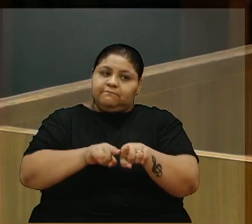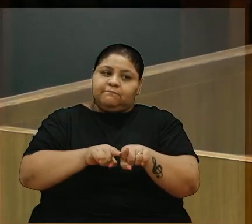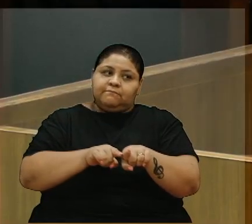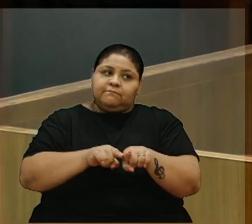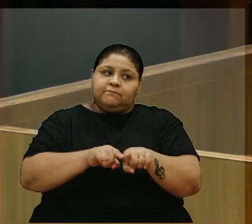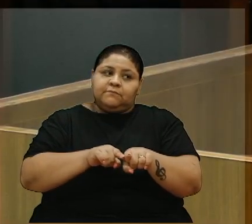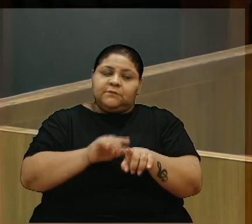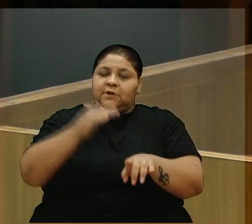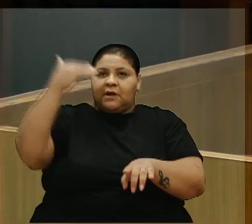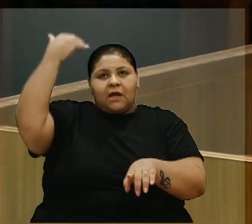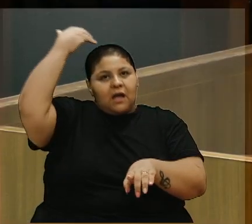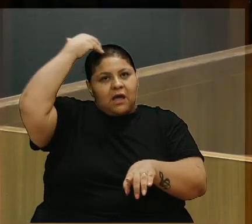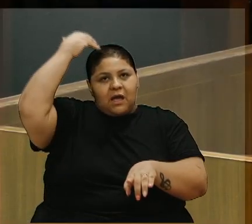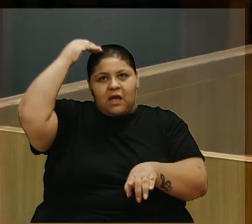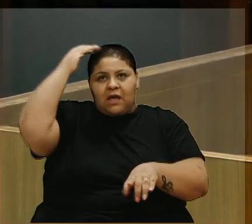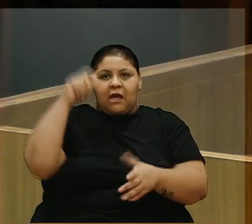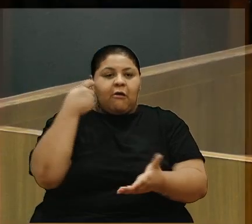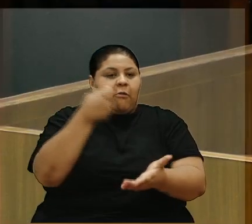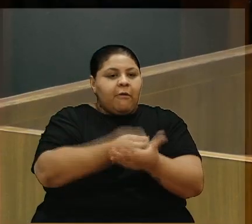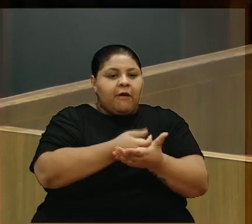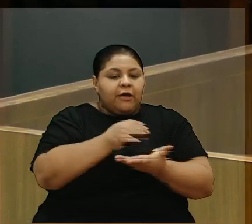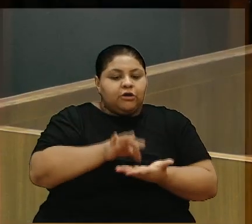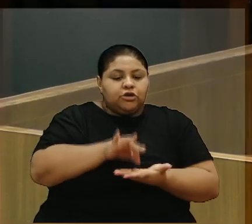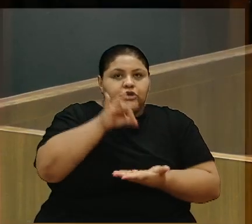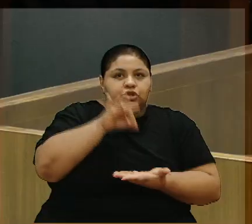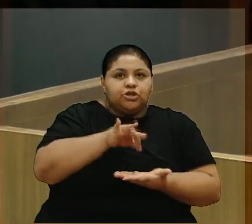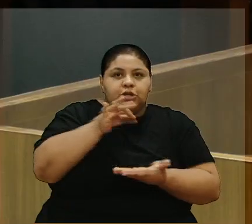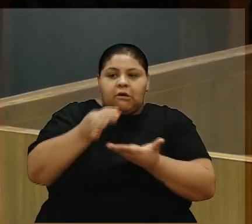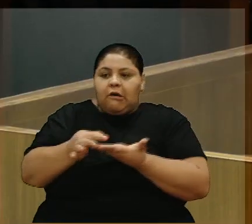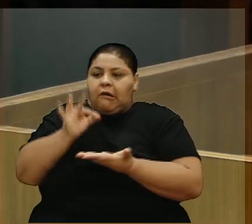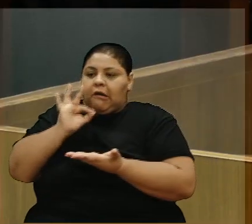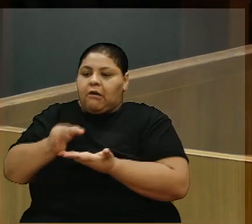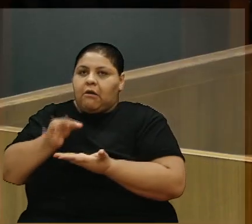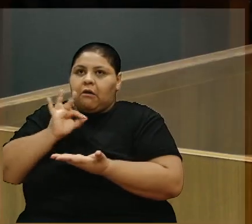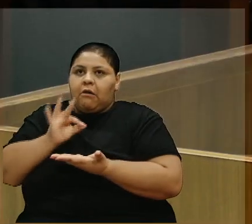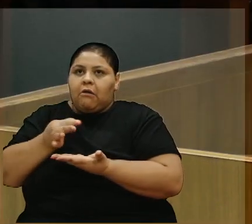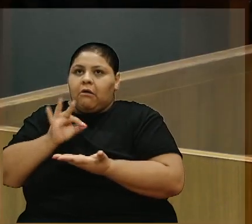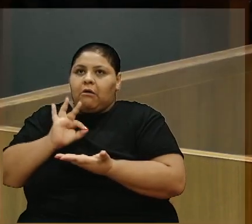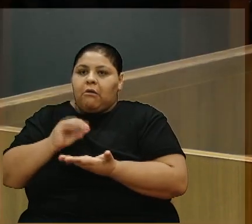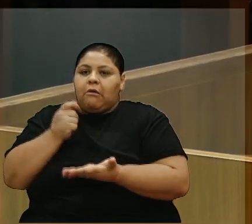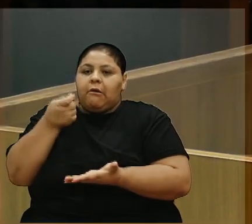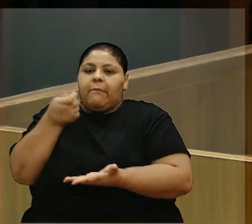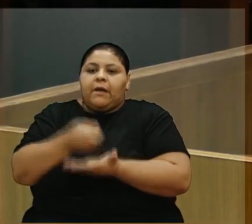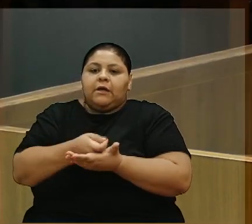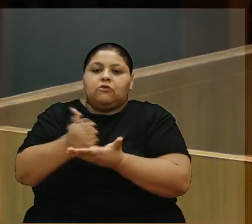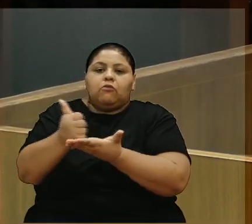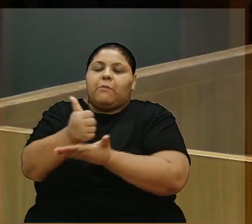Ninguém aguenta mais pagar chá e café para estar suprindo itens básicos, como